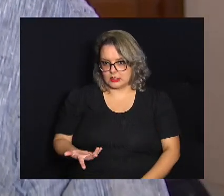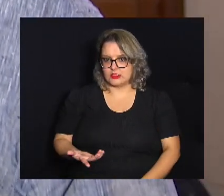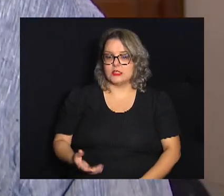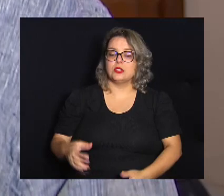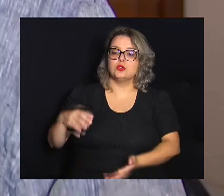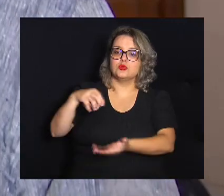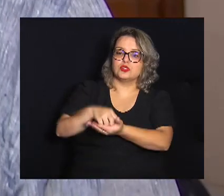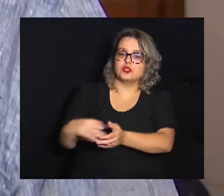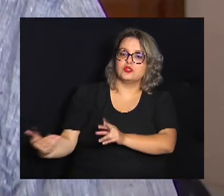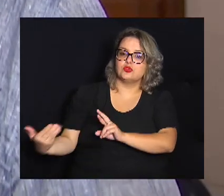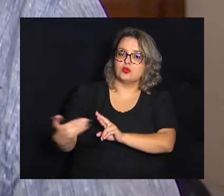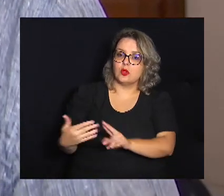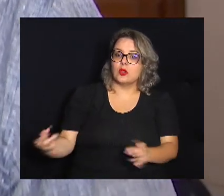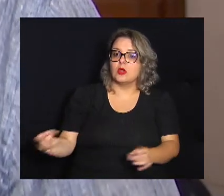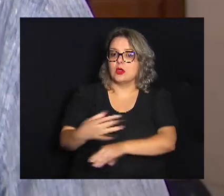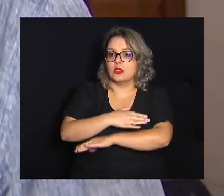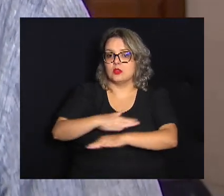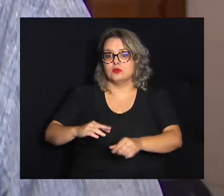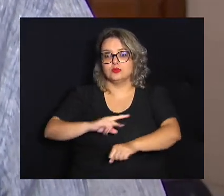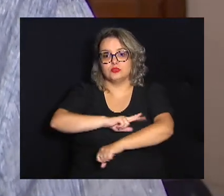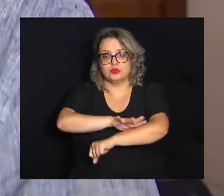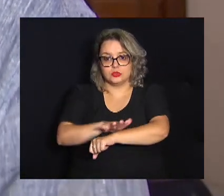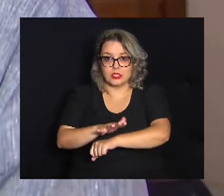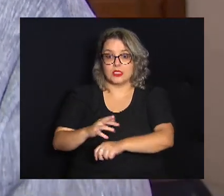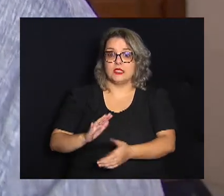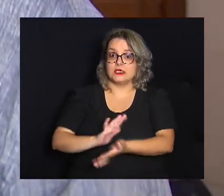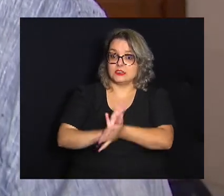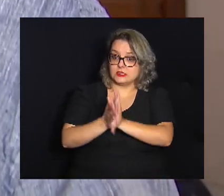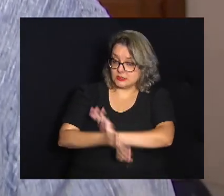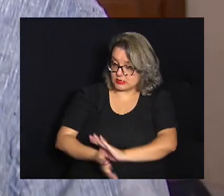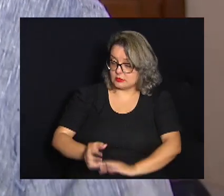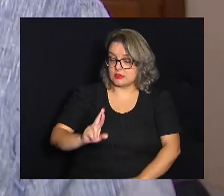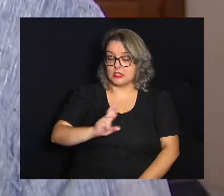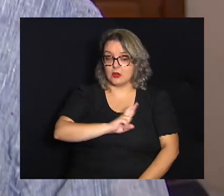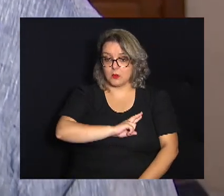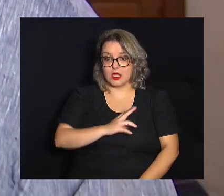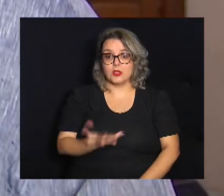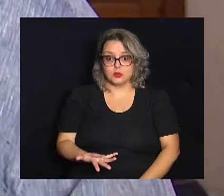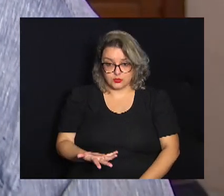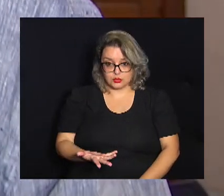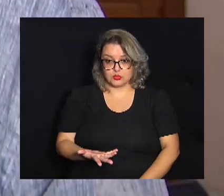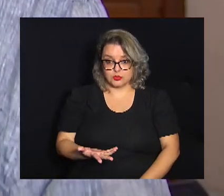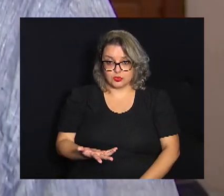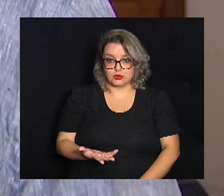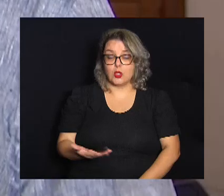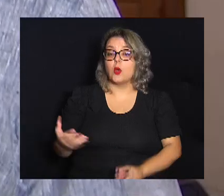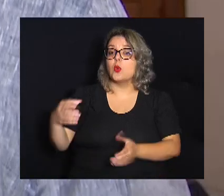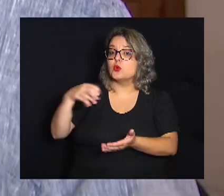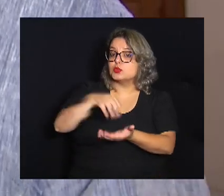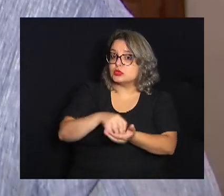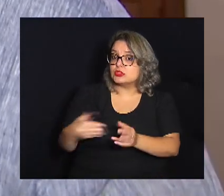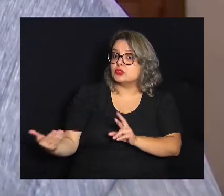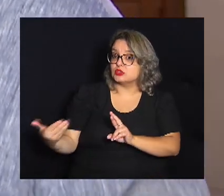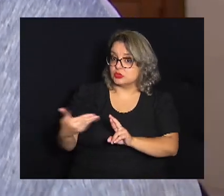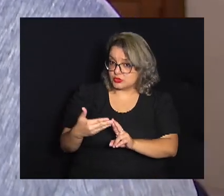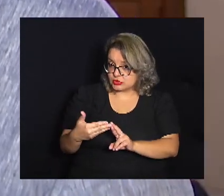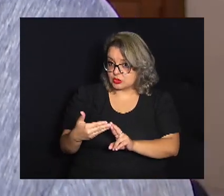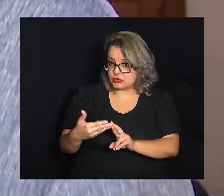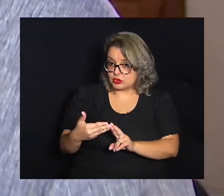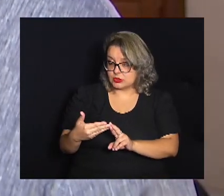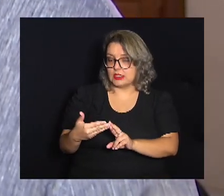Prevenção, Combate, Racismo e Discriminação Religiosa. O Centro de Referência, como o nome fala, ele é